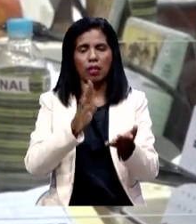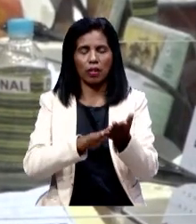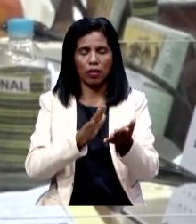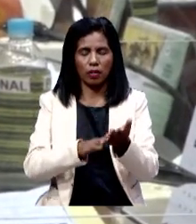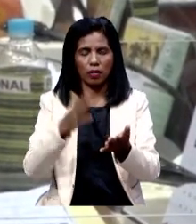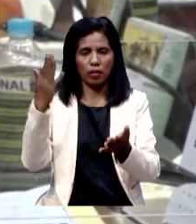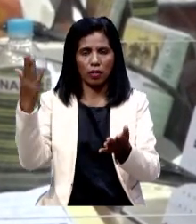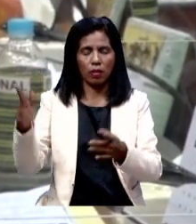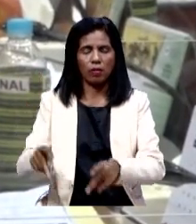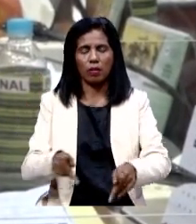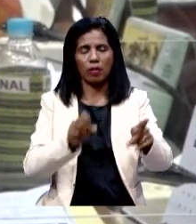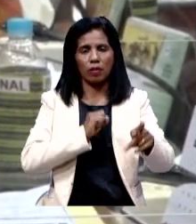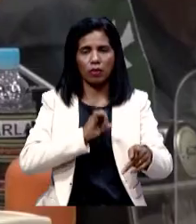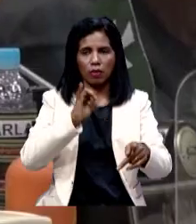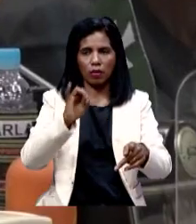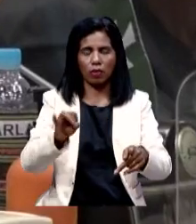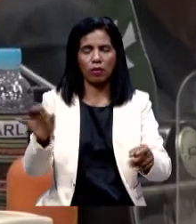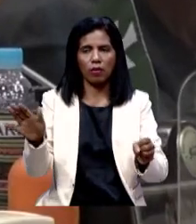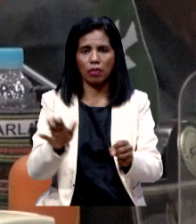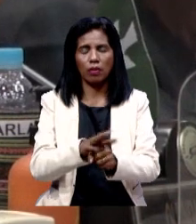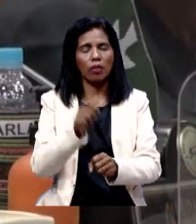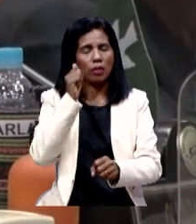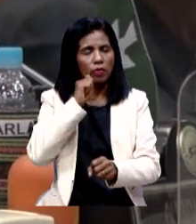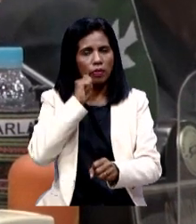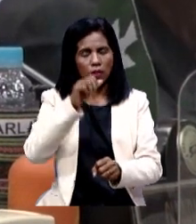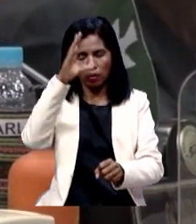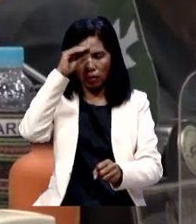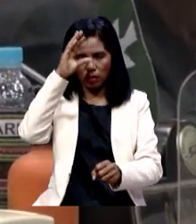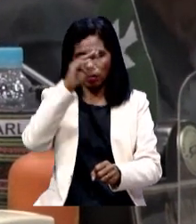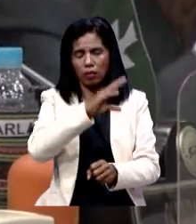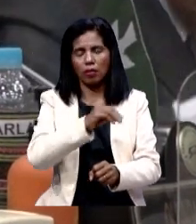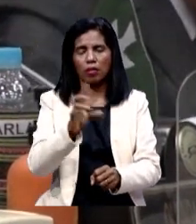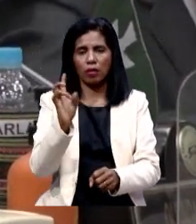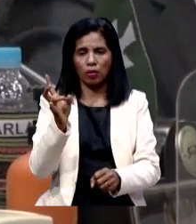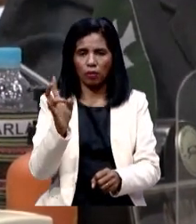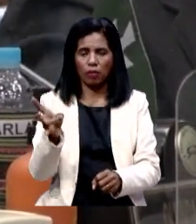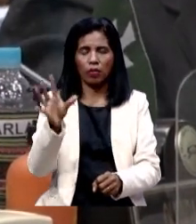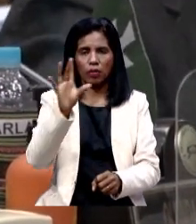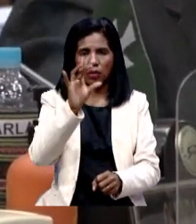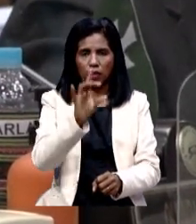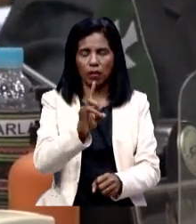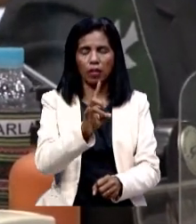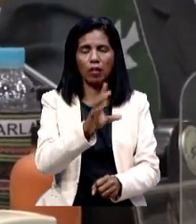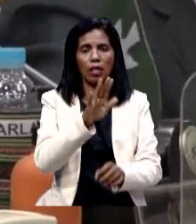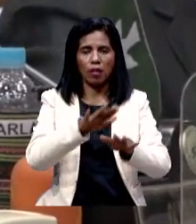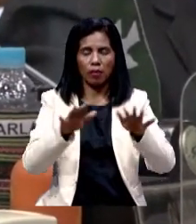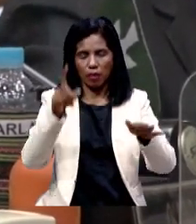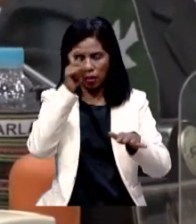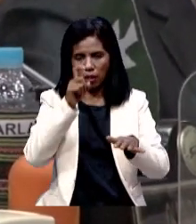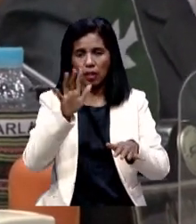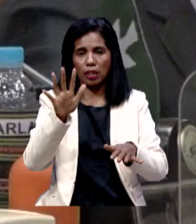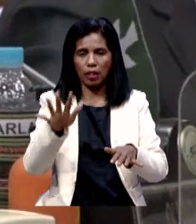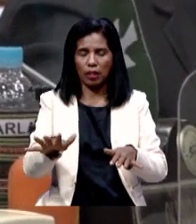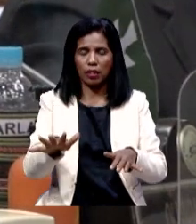secundária público Suai Vila, composto se feto no mani adulto hitunulu resinen, labarik hotinen lima maikraik